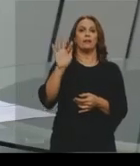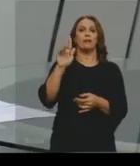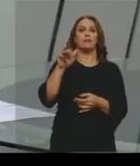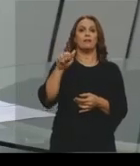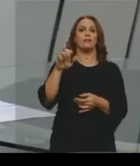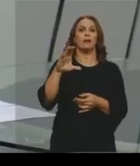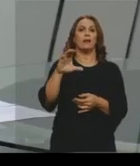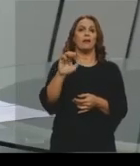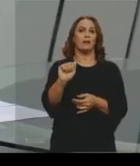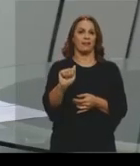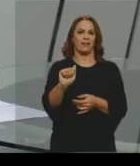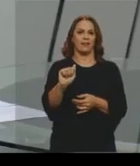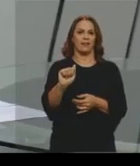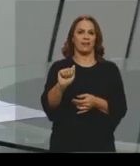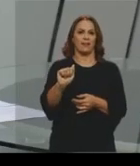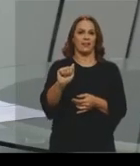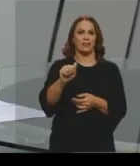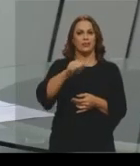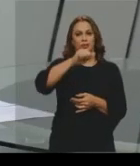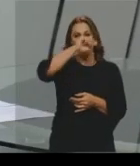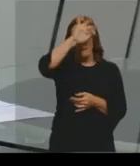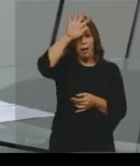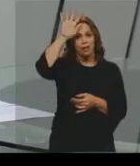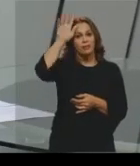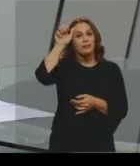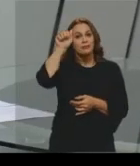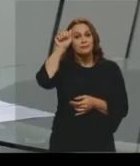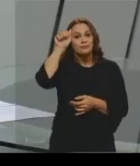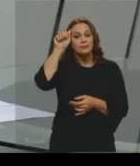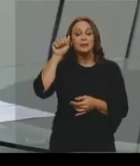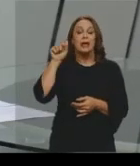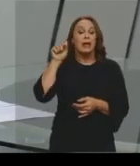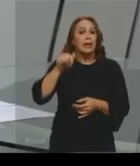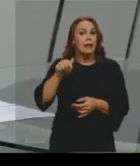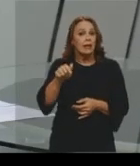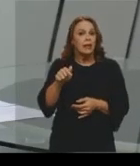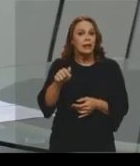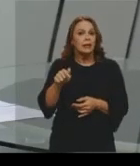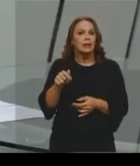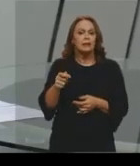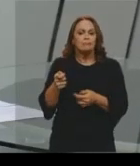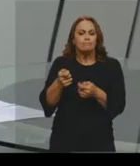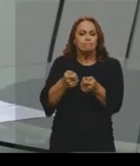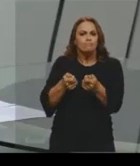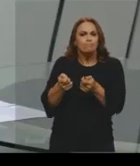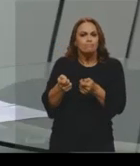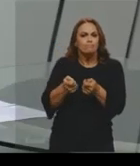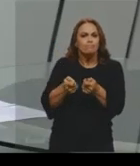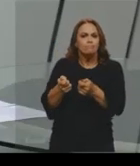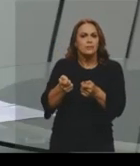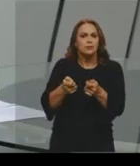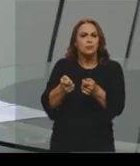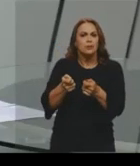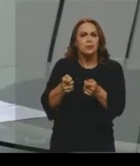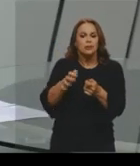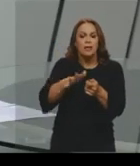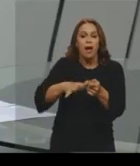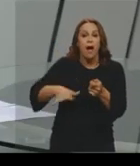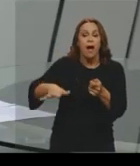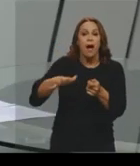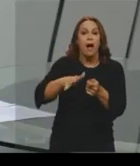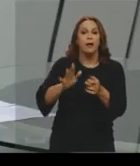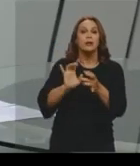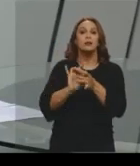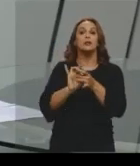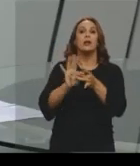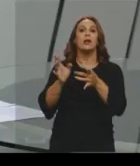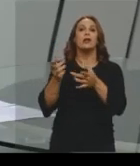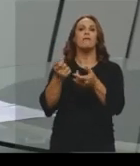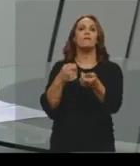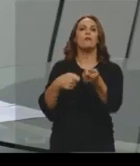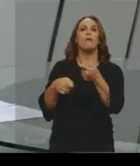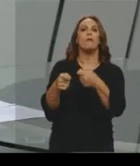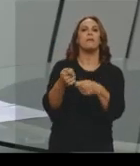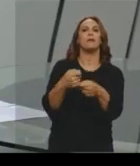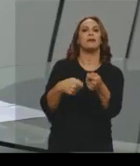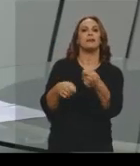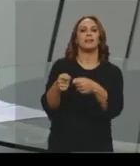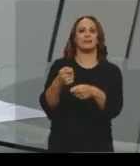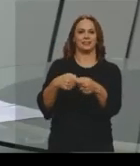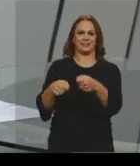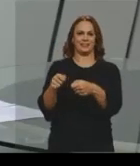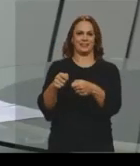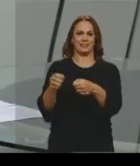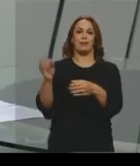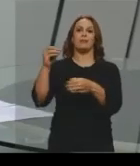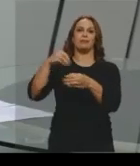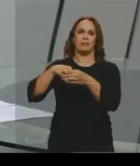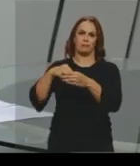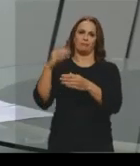que gerencia, administra várias zonas de livre comércio dentro da região norte do Brasil, tá? E